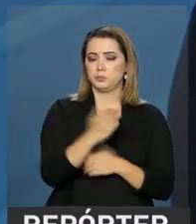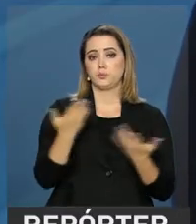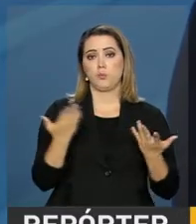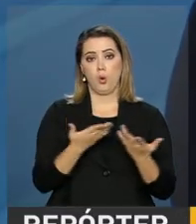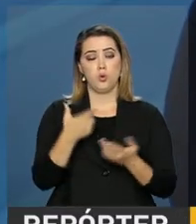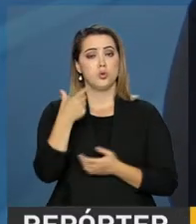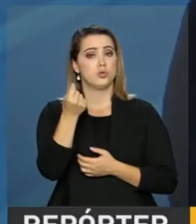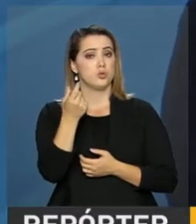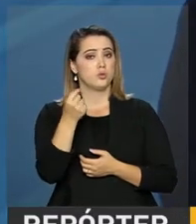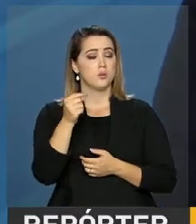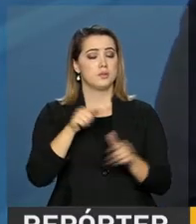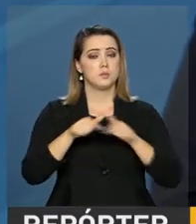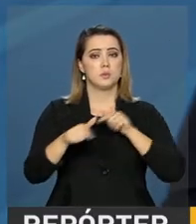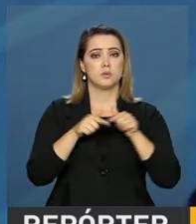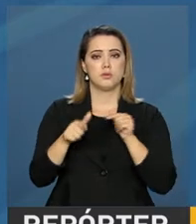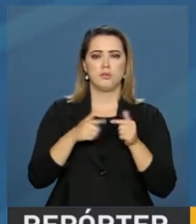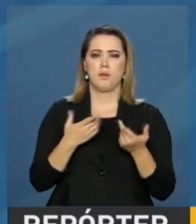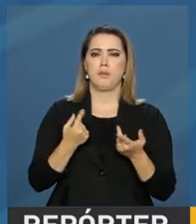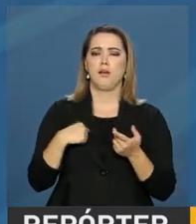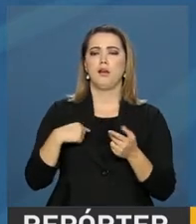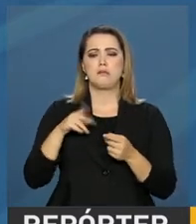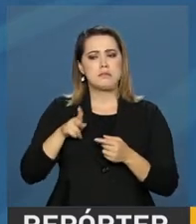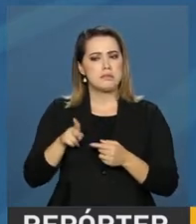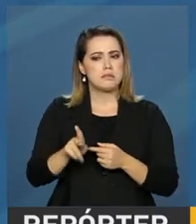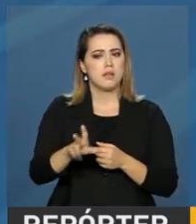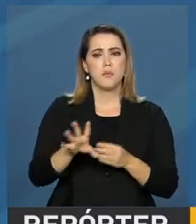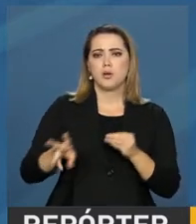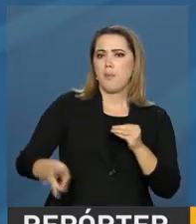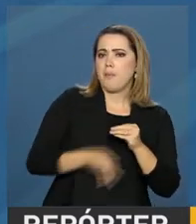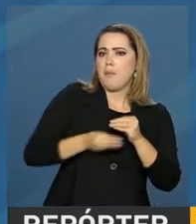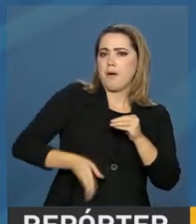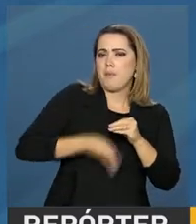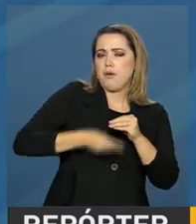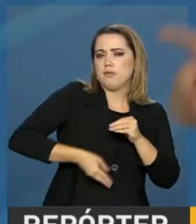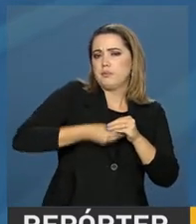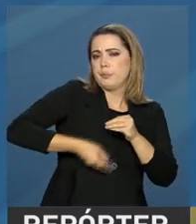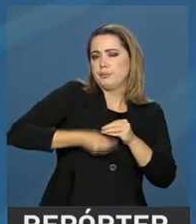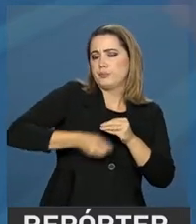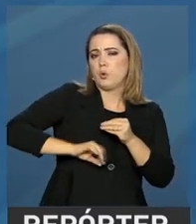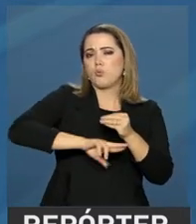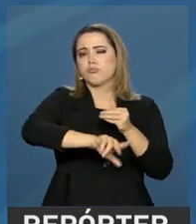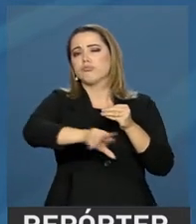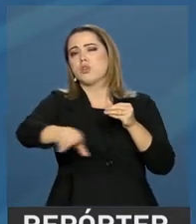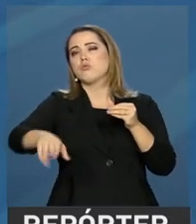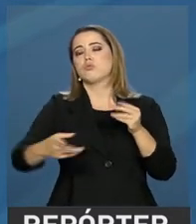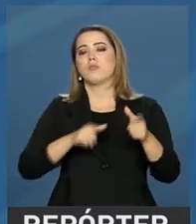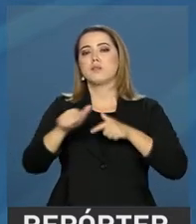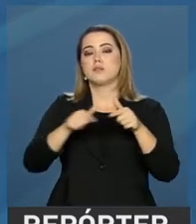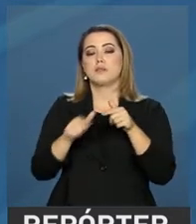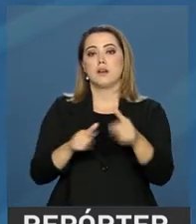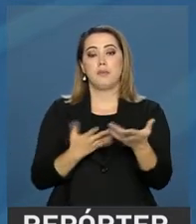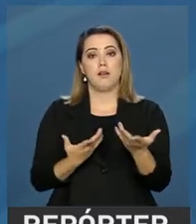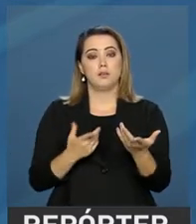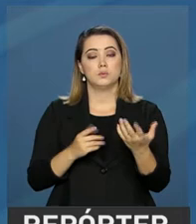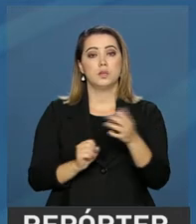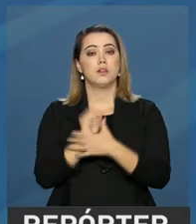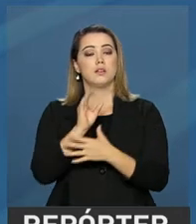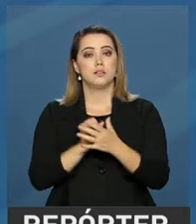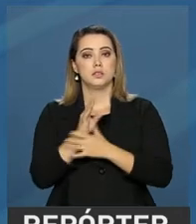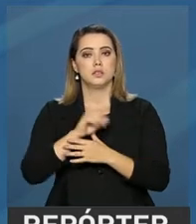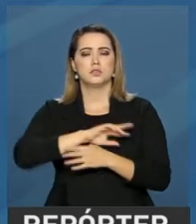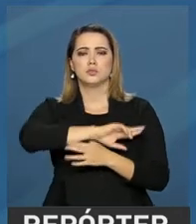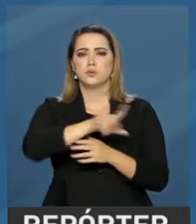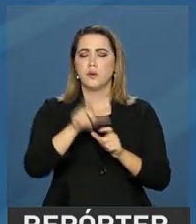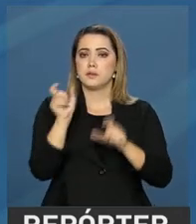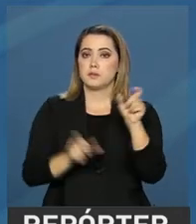diretos e olha que para cada emprego direto na mineração se gera outros 13 estamos falando de muita